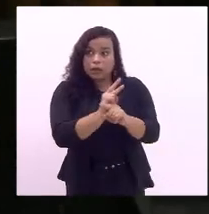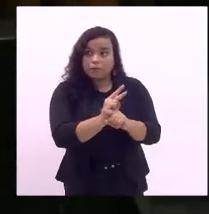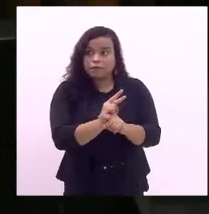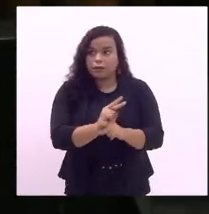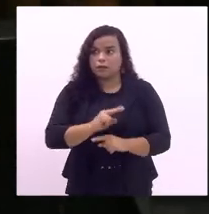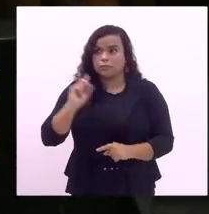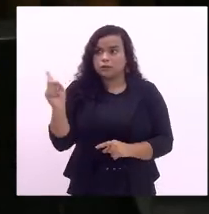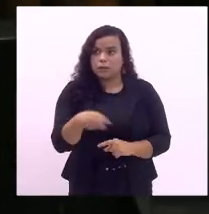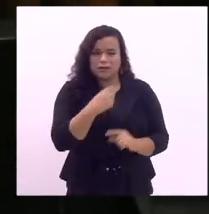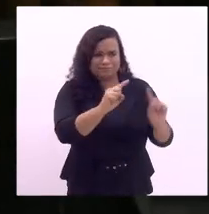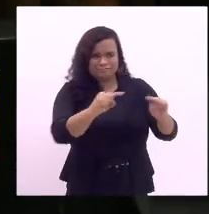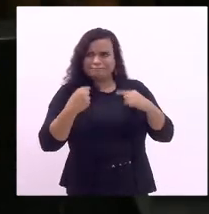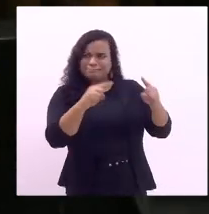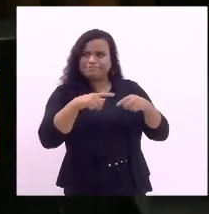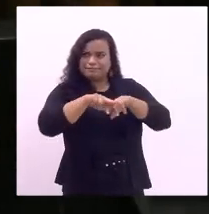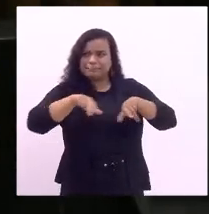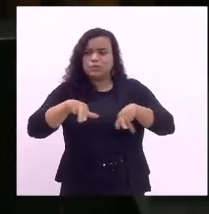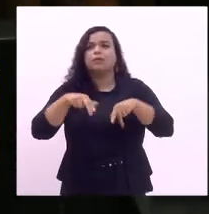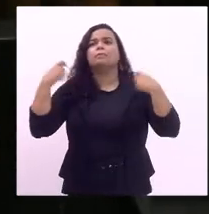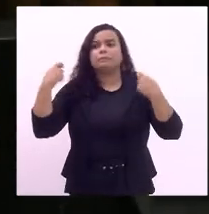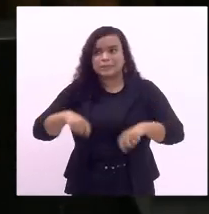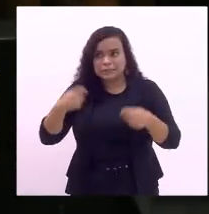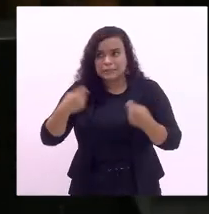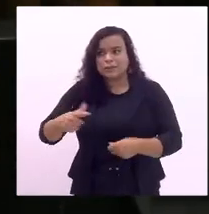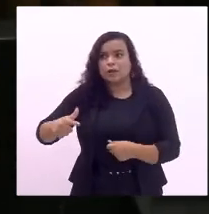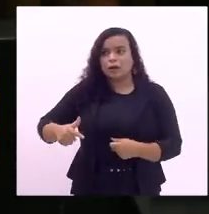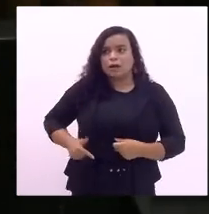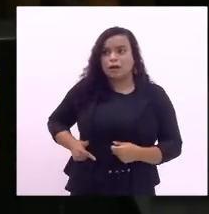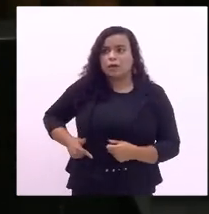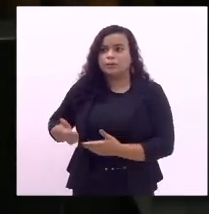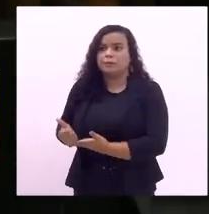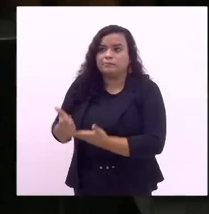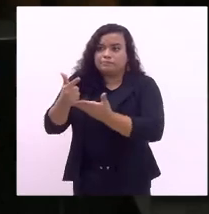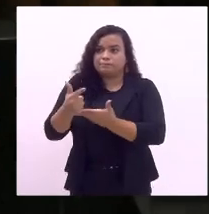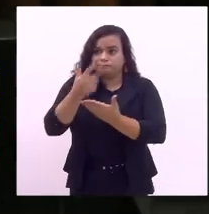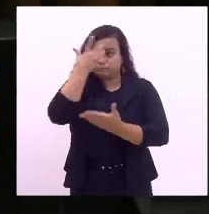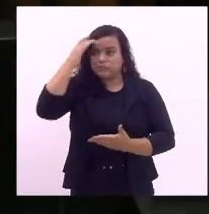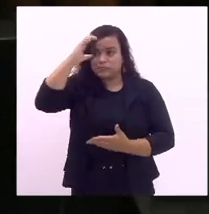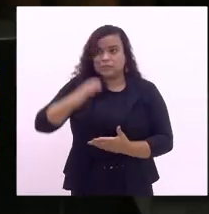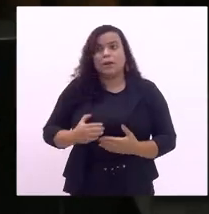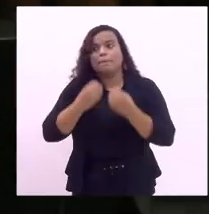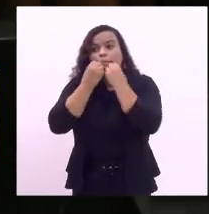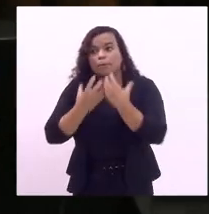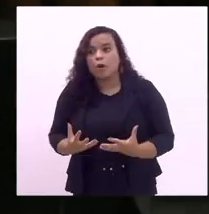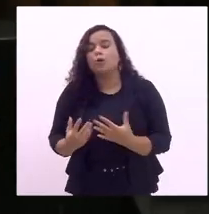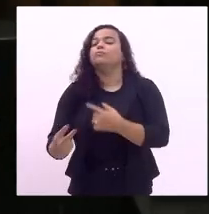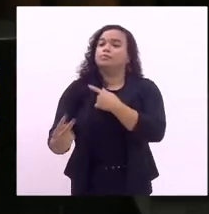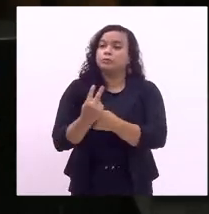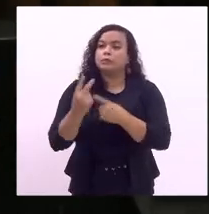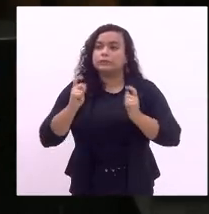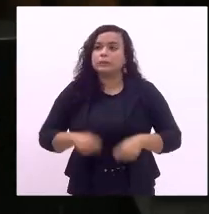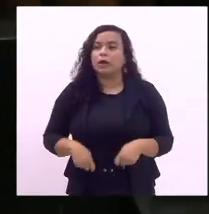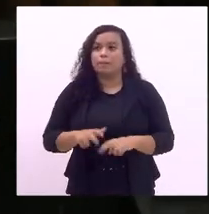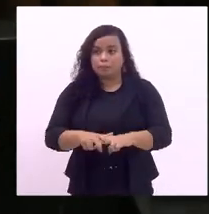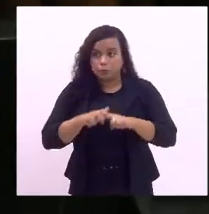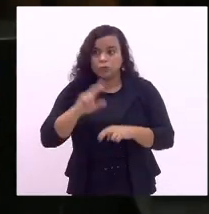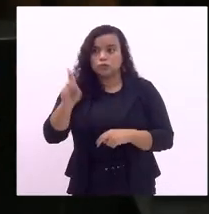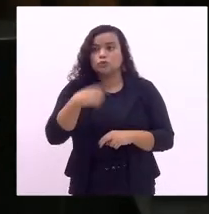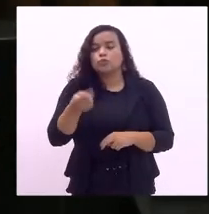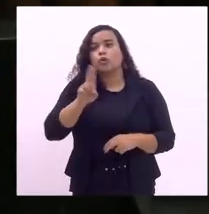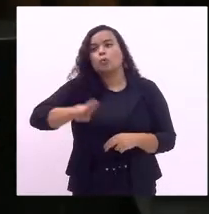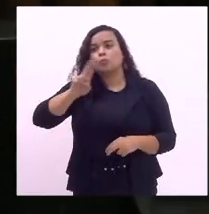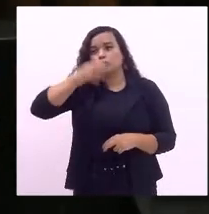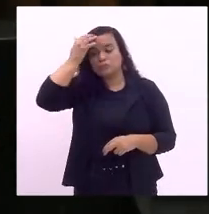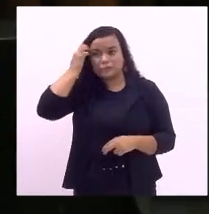esse injusto ataque, é necessário que uma arma na mão de um cidadão de bem o proteja. É por isso que a gente usa a